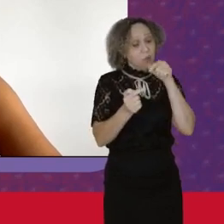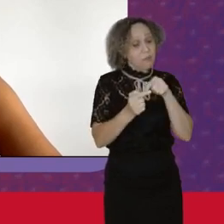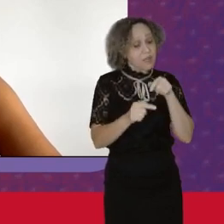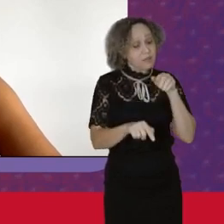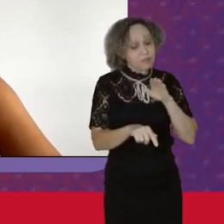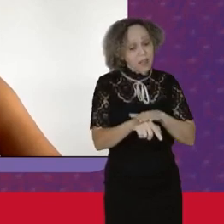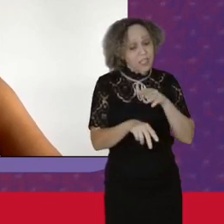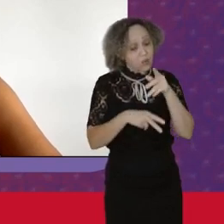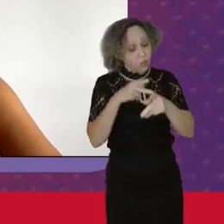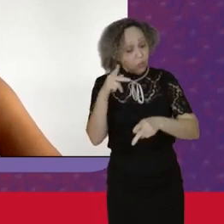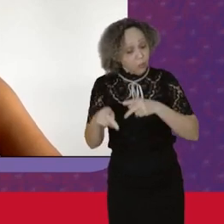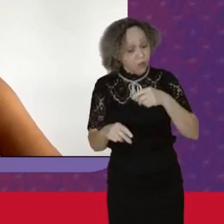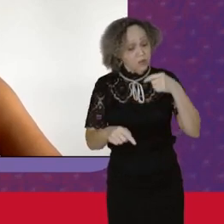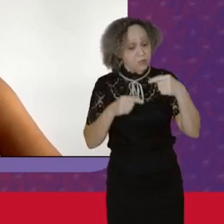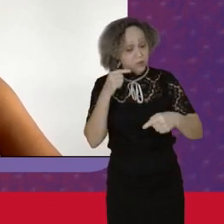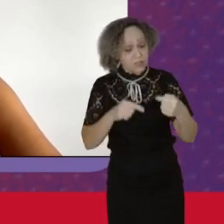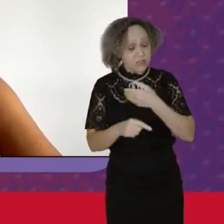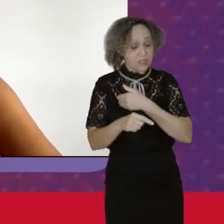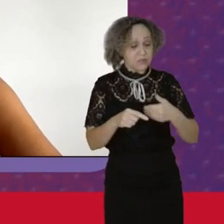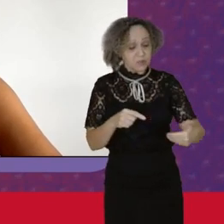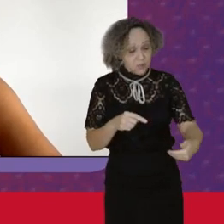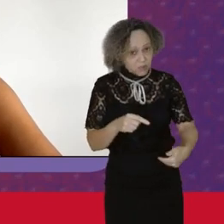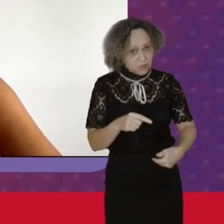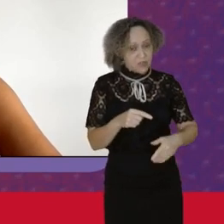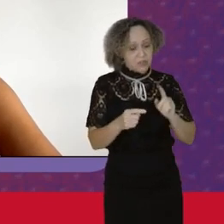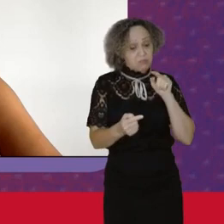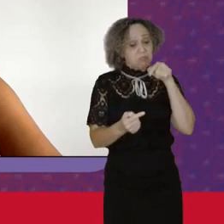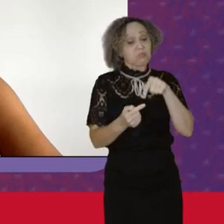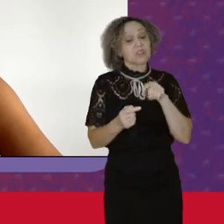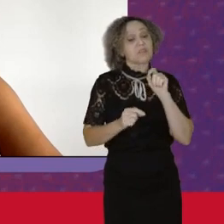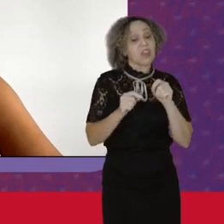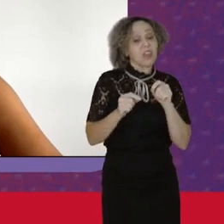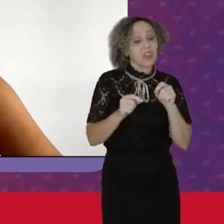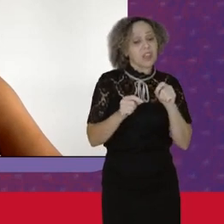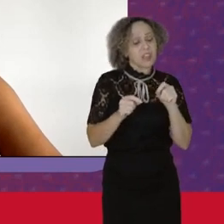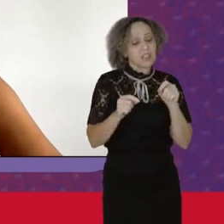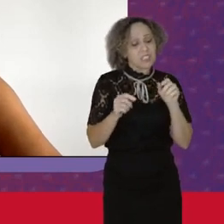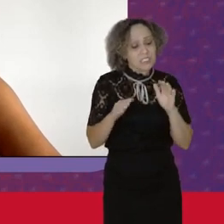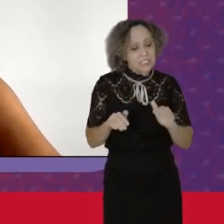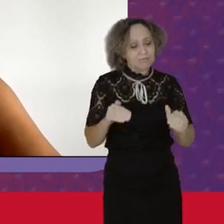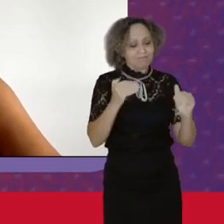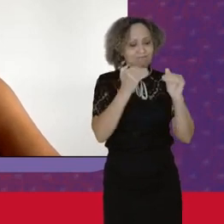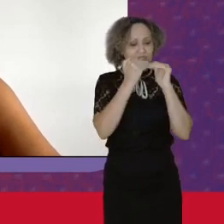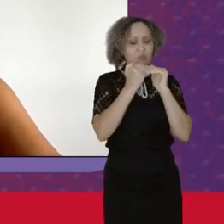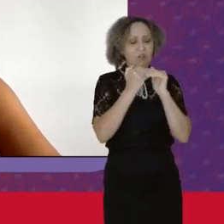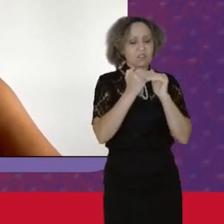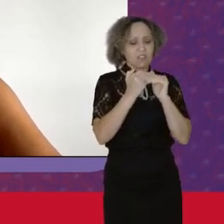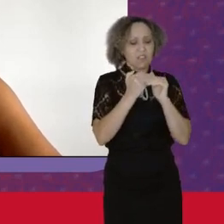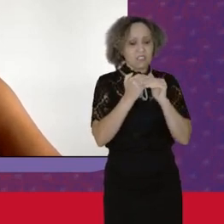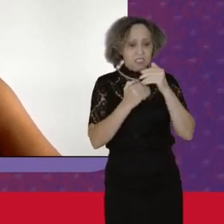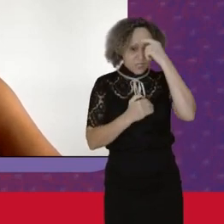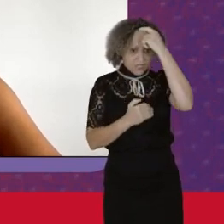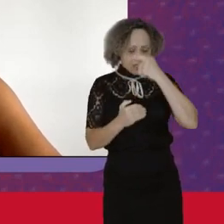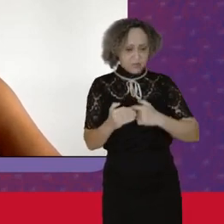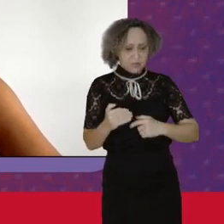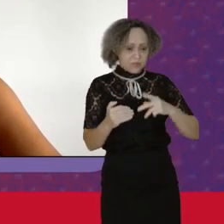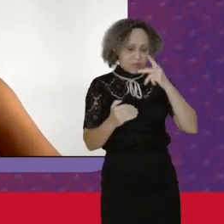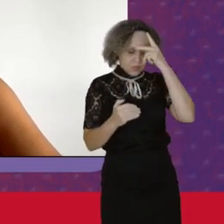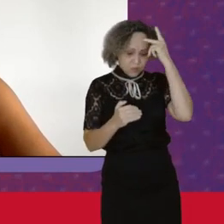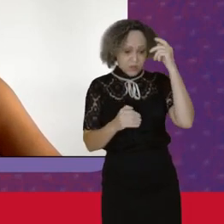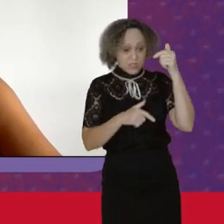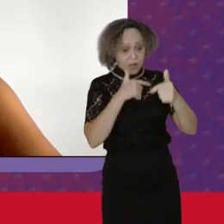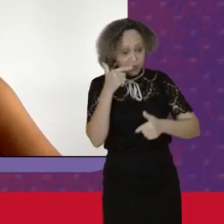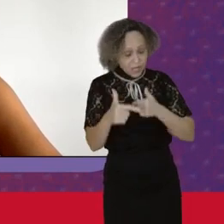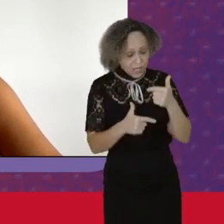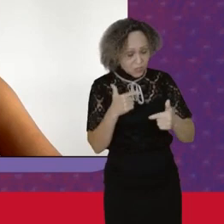de um projeto de políticas públicas que pensem na igualdade, que pensem, né, a centralidade dos sujeitos da classe trabalhadora,